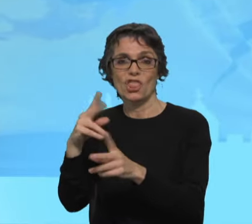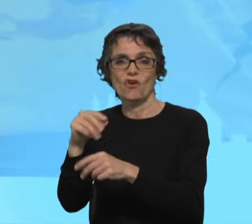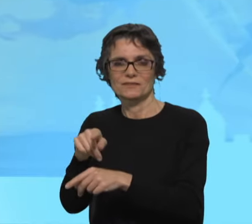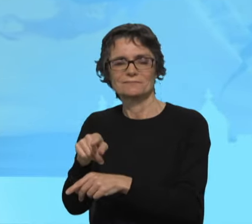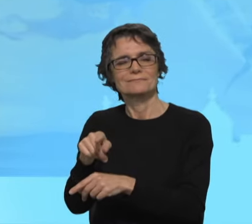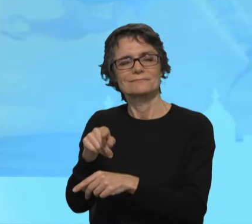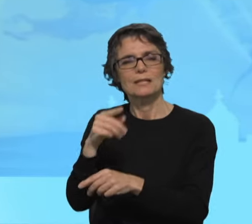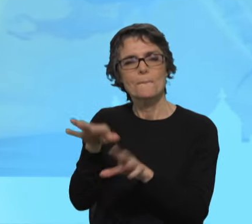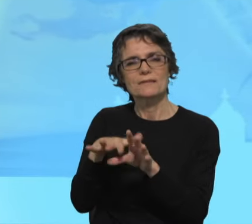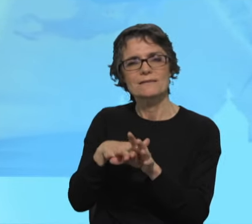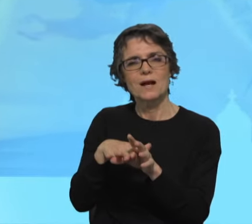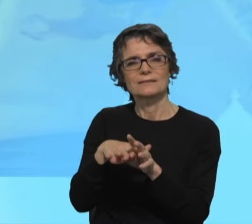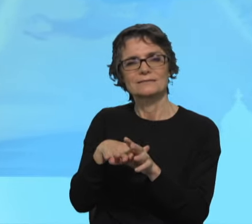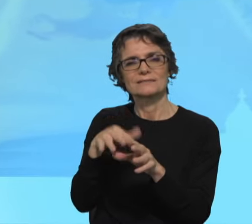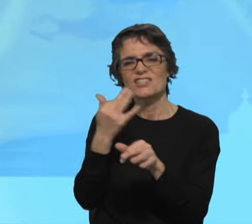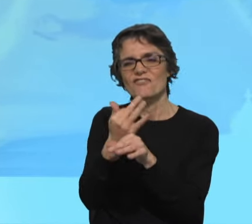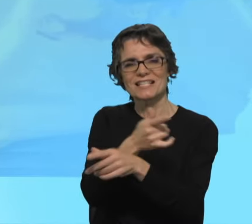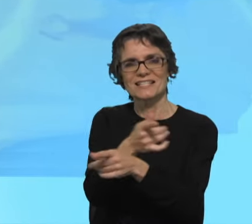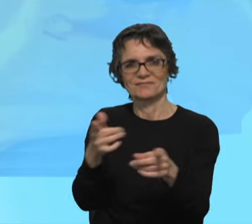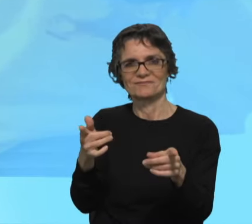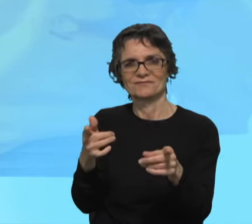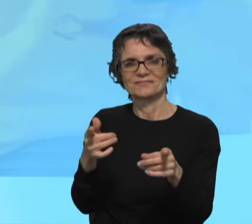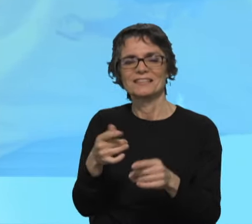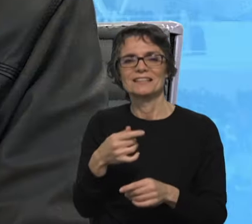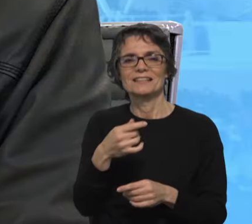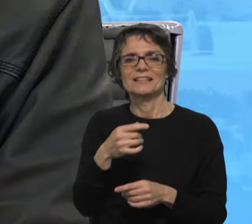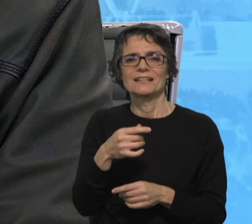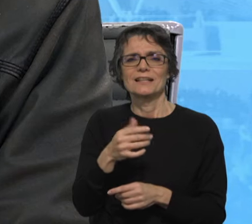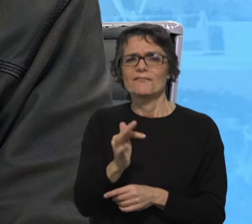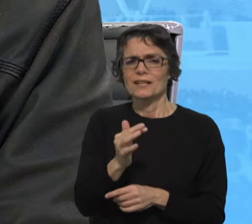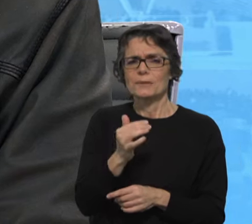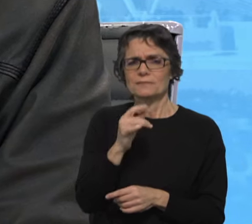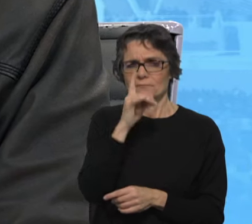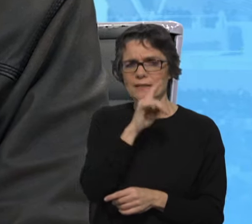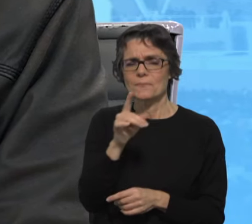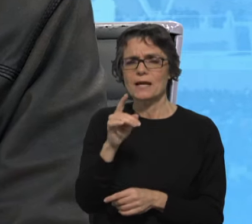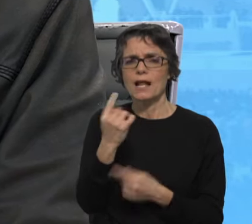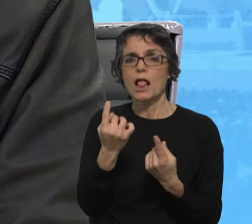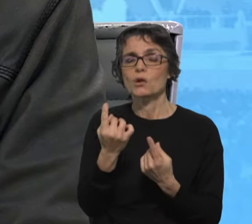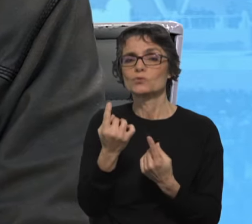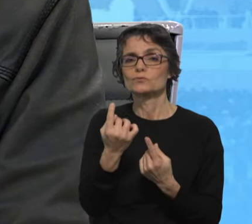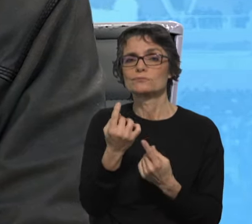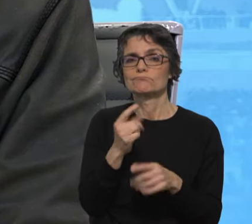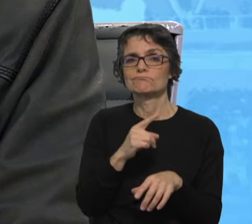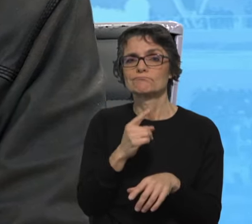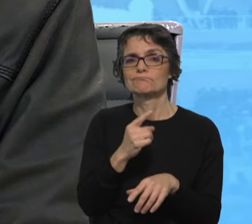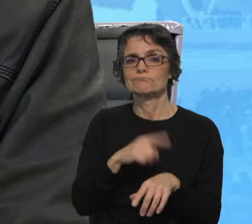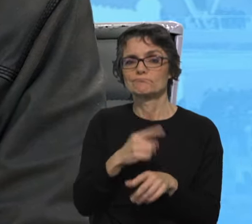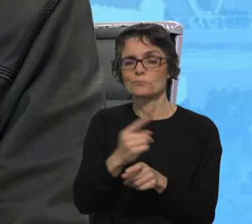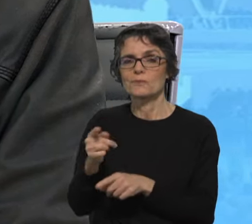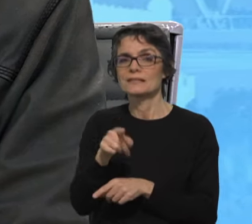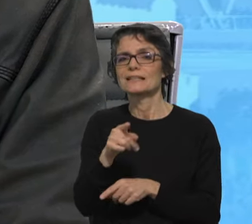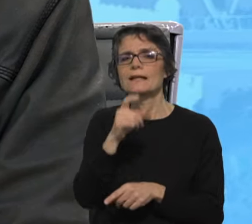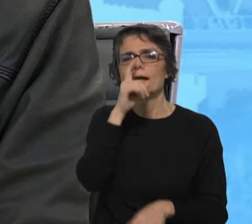celebrativos vale a pena recordar a título de exemplo alguns desses momentos eu lembrava segura